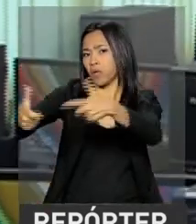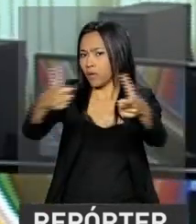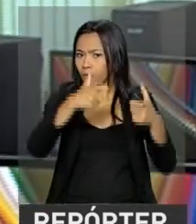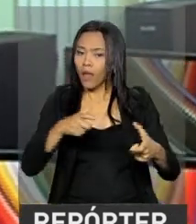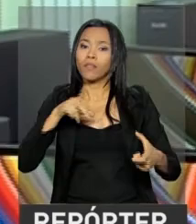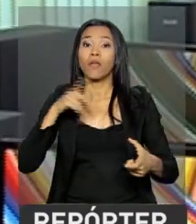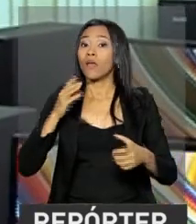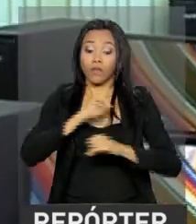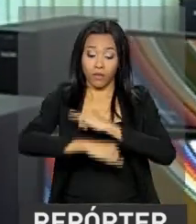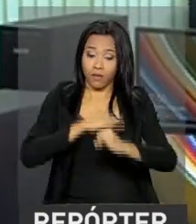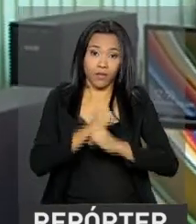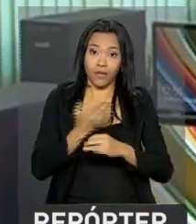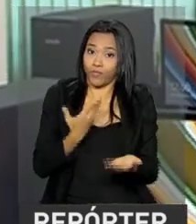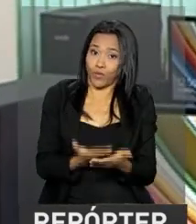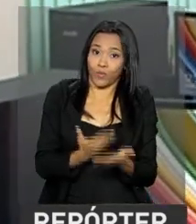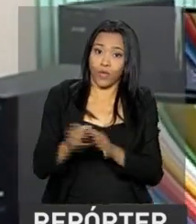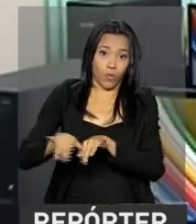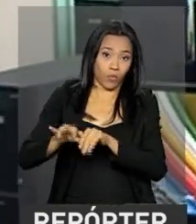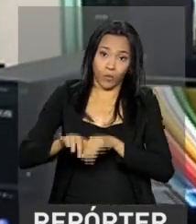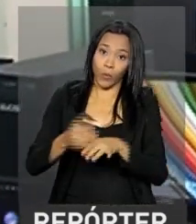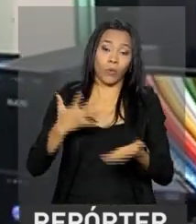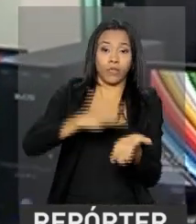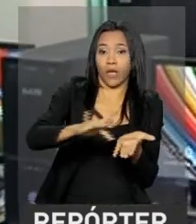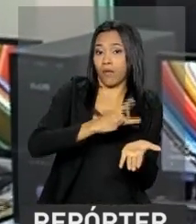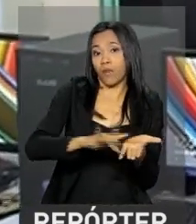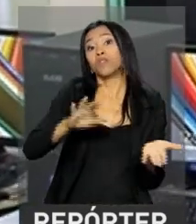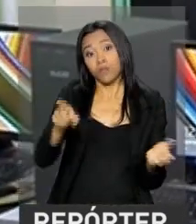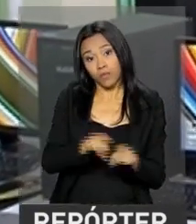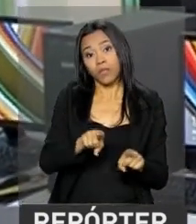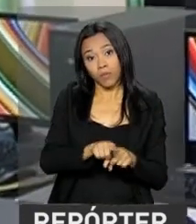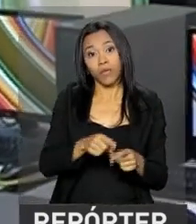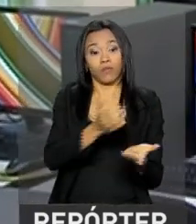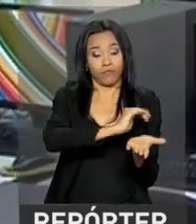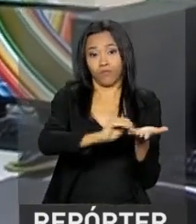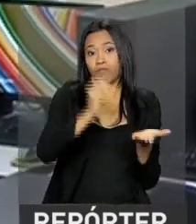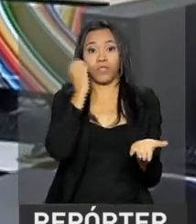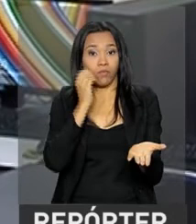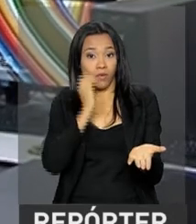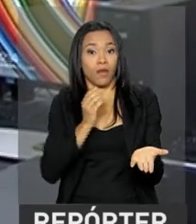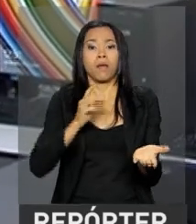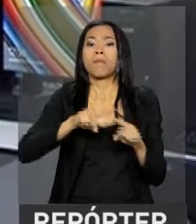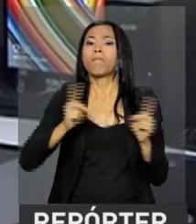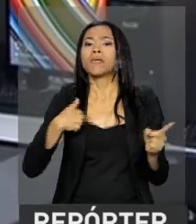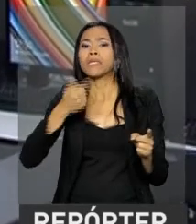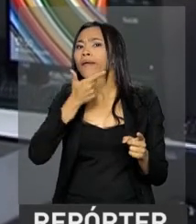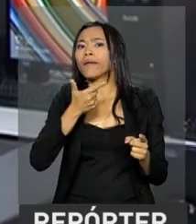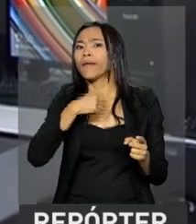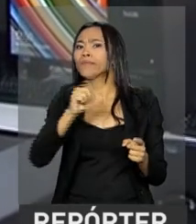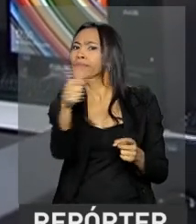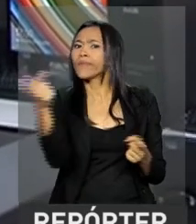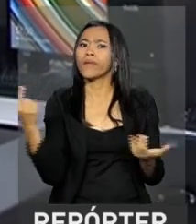ter acesso à internet para estudar pelo computador tablet ou até mesmo o smartphone mas quem não está ligado à rede mundial de